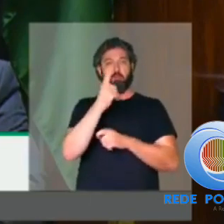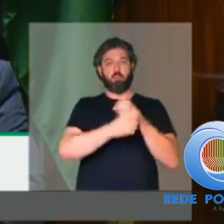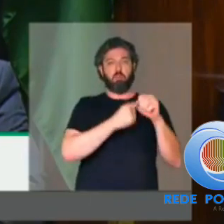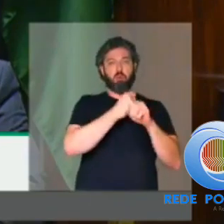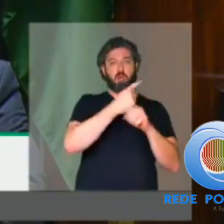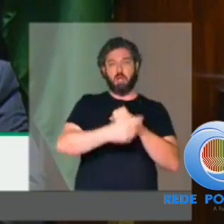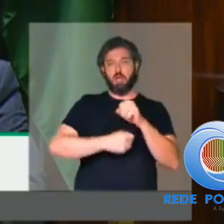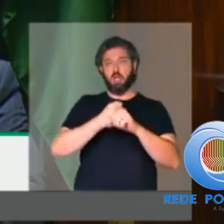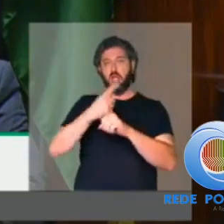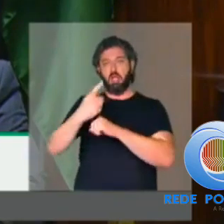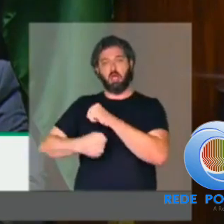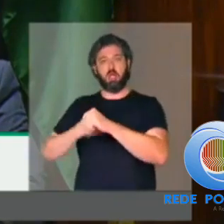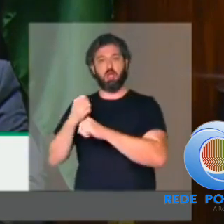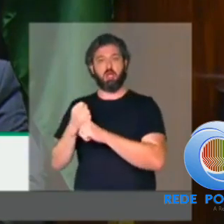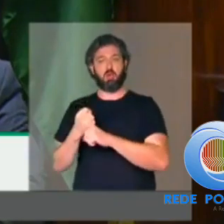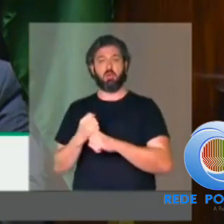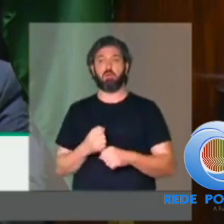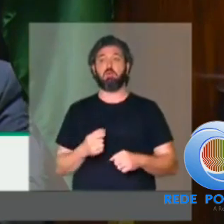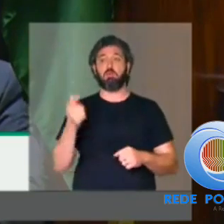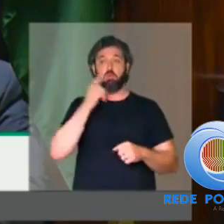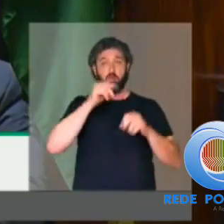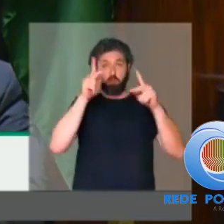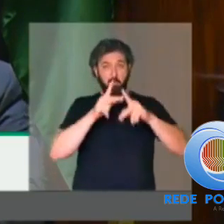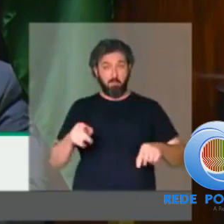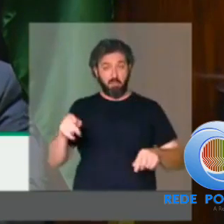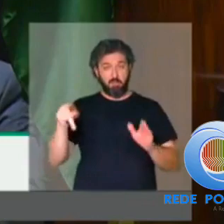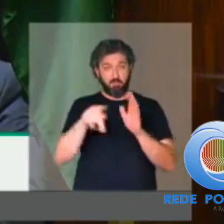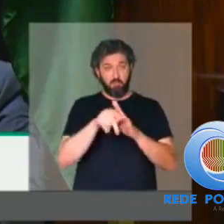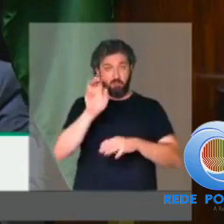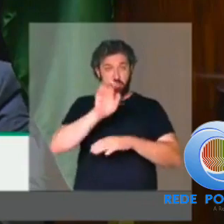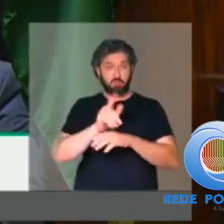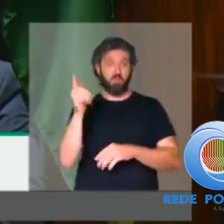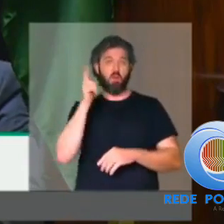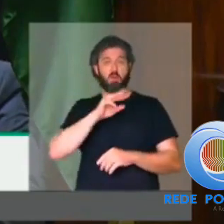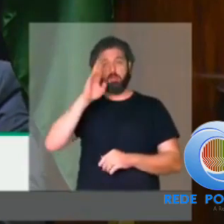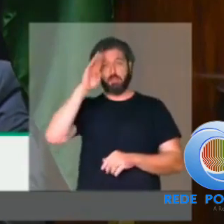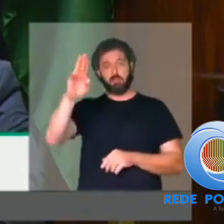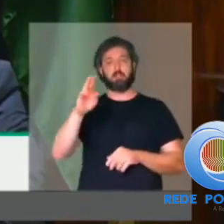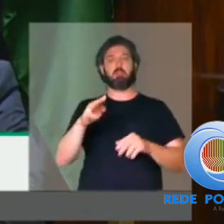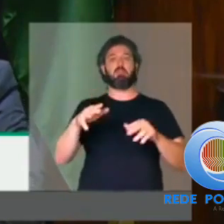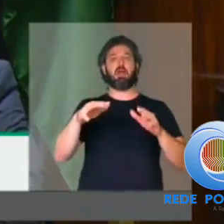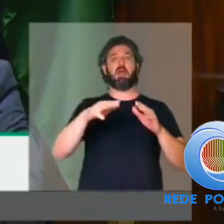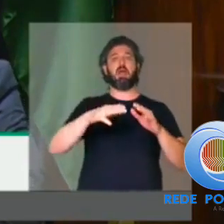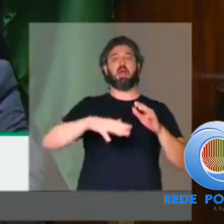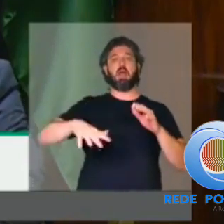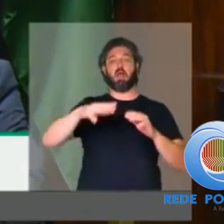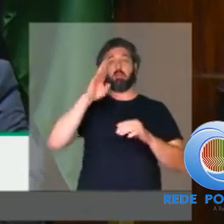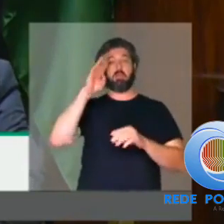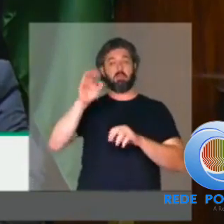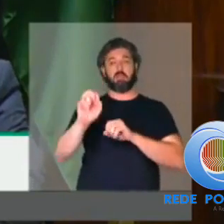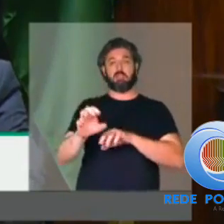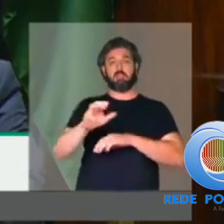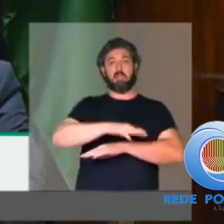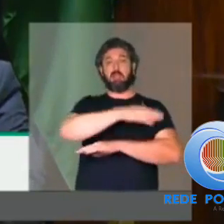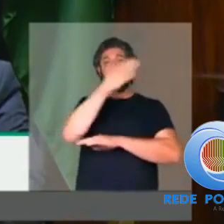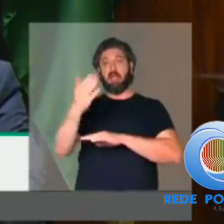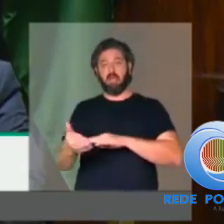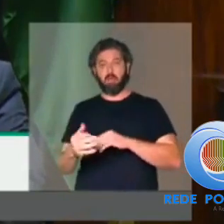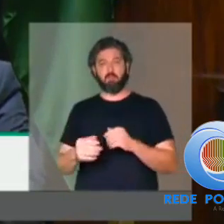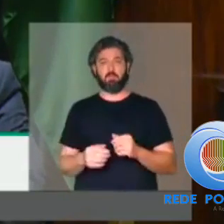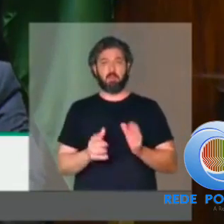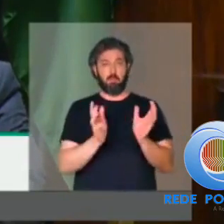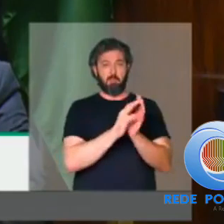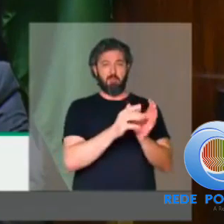cada ano. Foi pacificando o nosso estado que ele criou a maior rede de ensino integral do país. Tirou Pernambuco